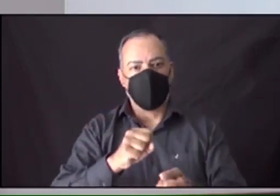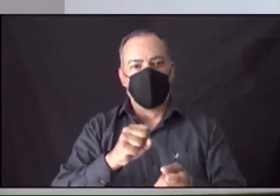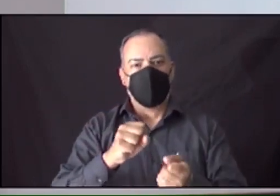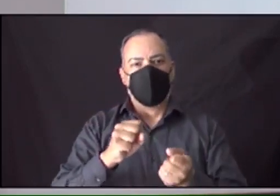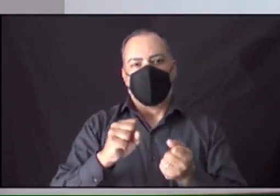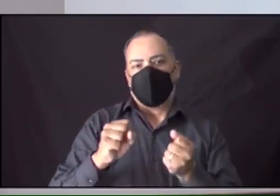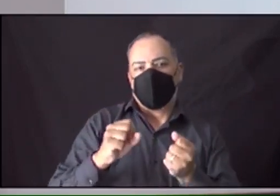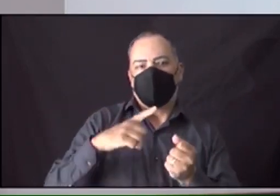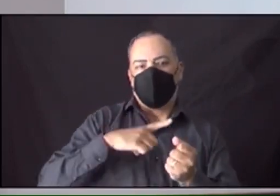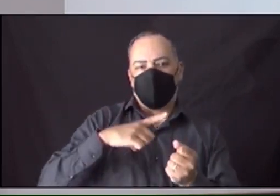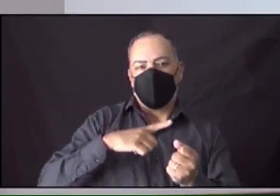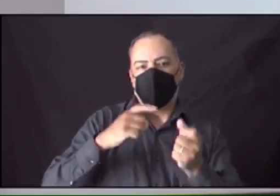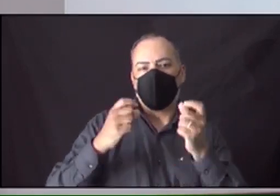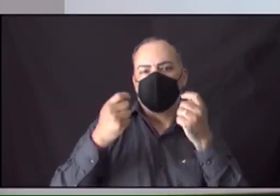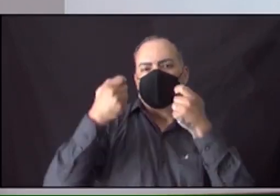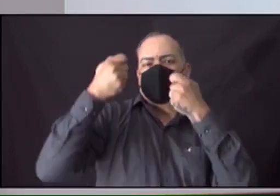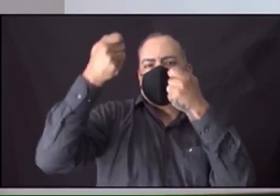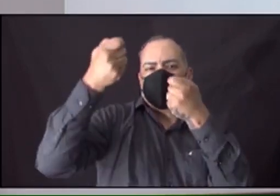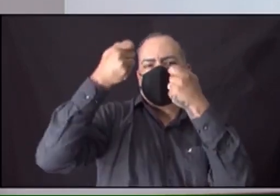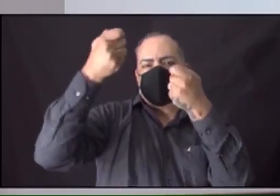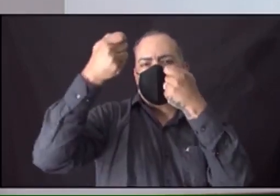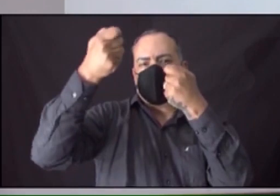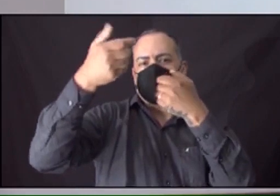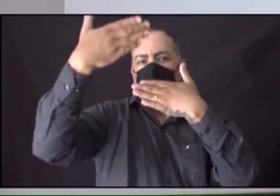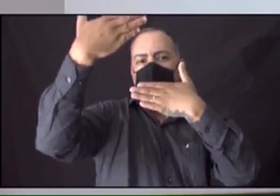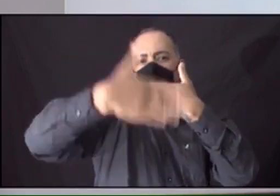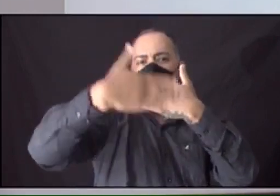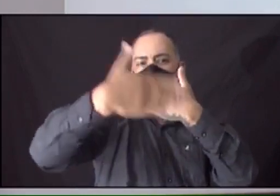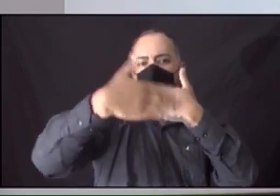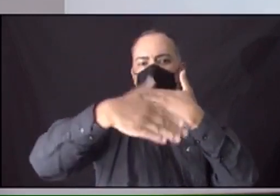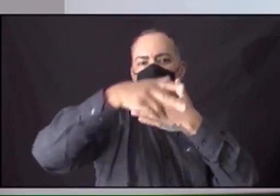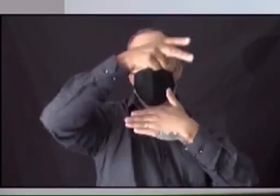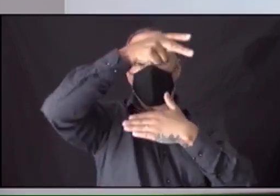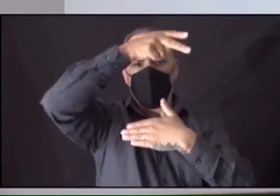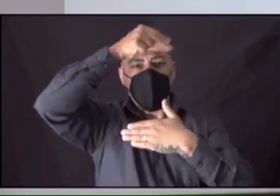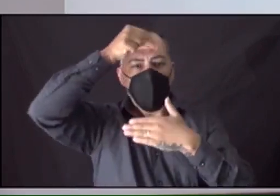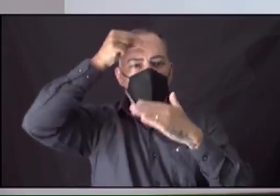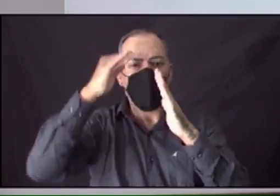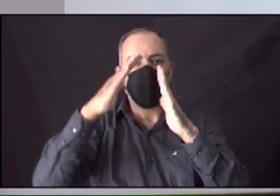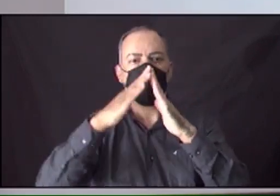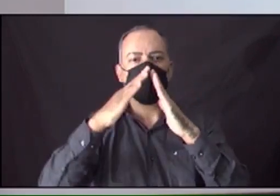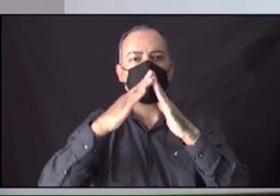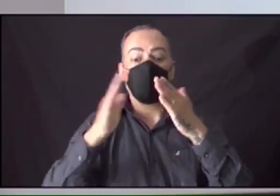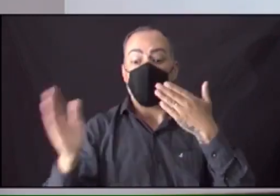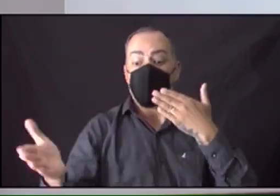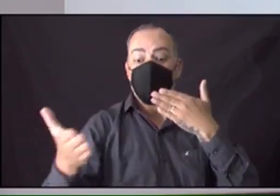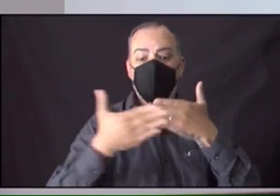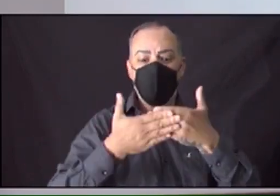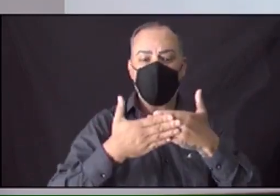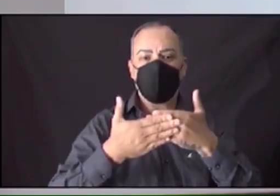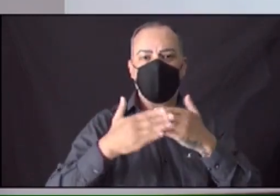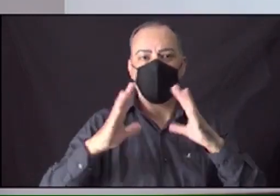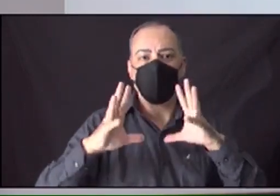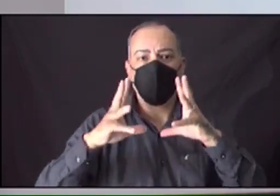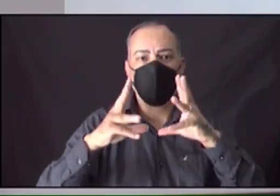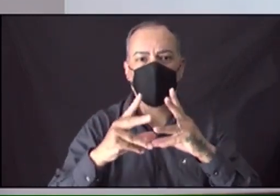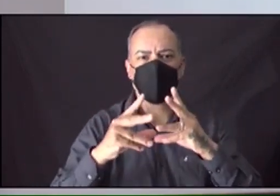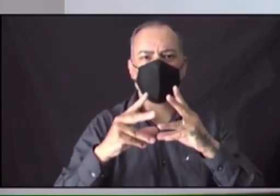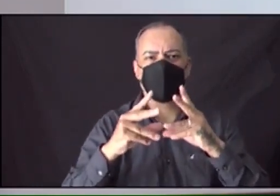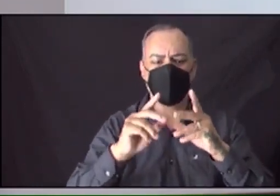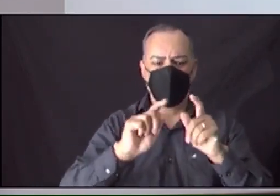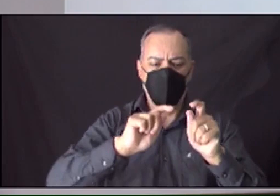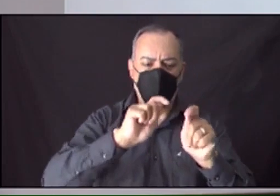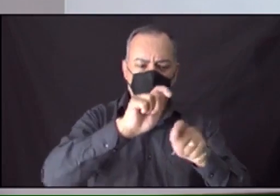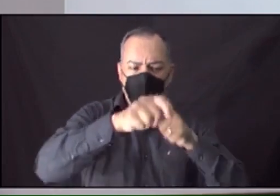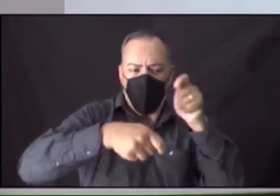prefeitura, a reivindicação da população era que ou fechava tudo, porque só estava envolvendo os pequenos comerciantes,